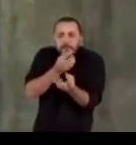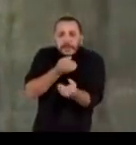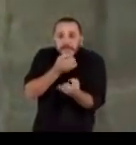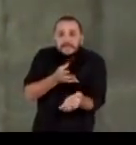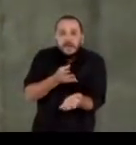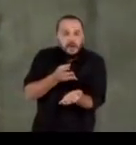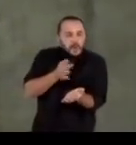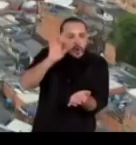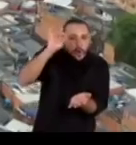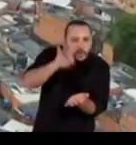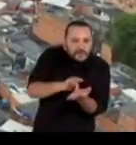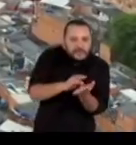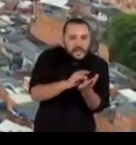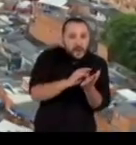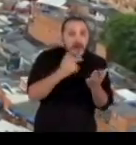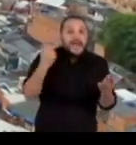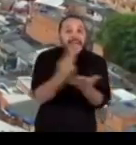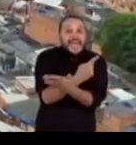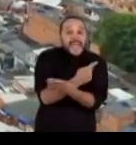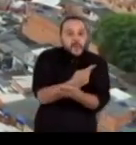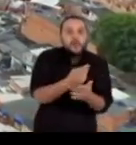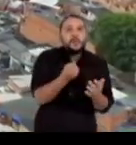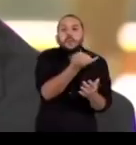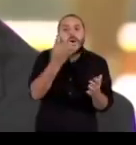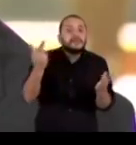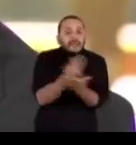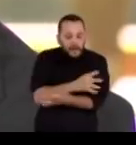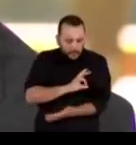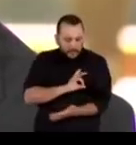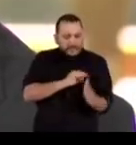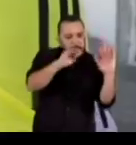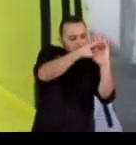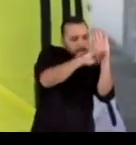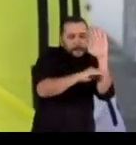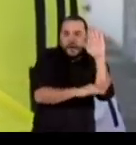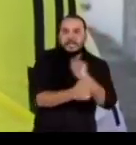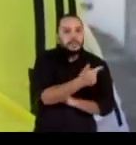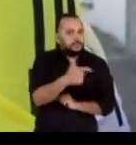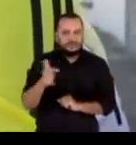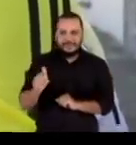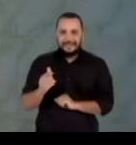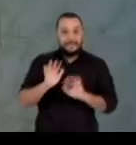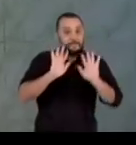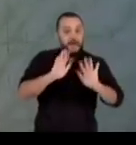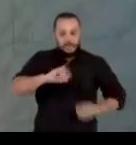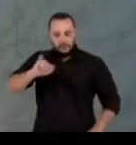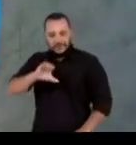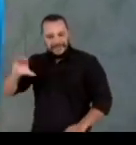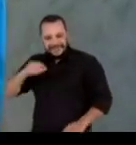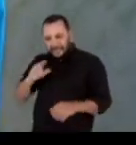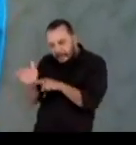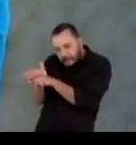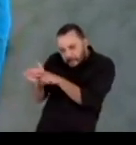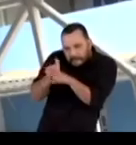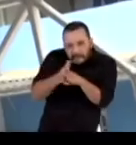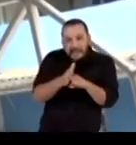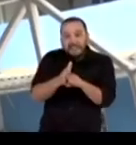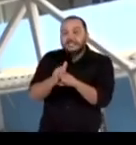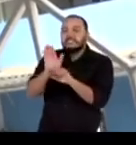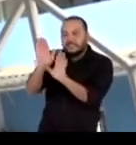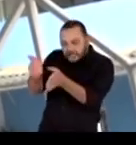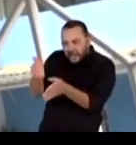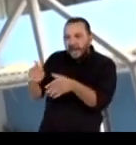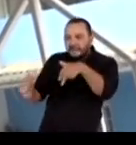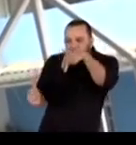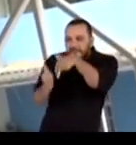dos agentes públicos, a equipe de jornalismo da TV Cultura, num trabalho de investigação, leva até você histórias de vítimas